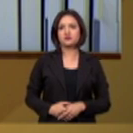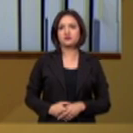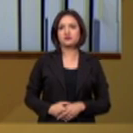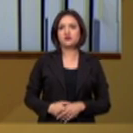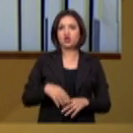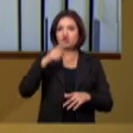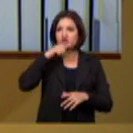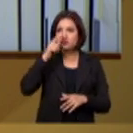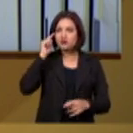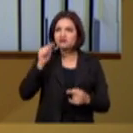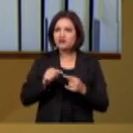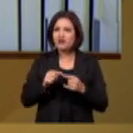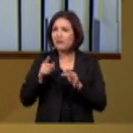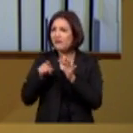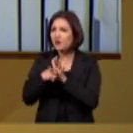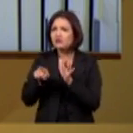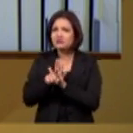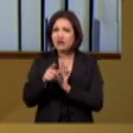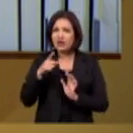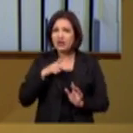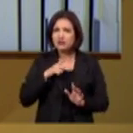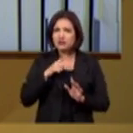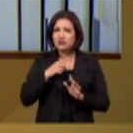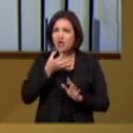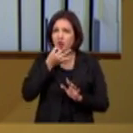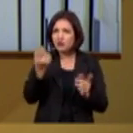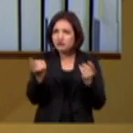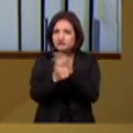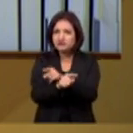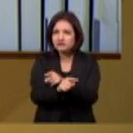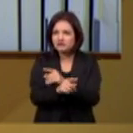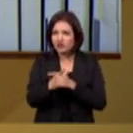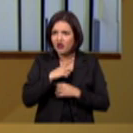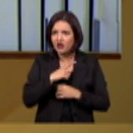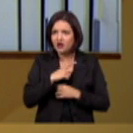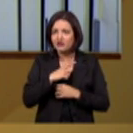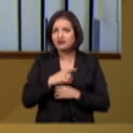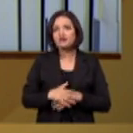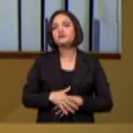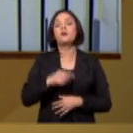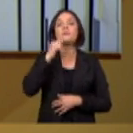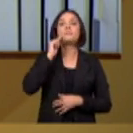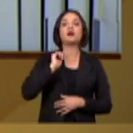acompanha algum colega de inveja ministro marco aurélio